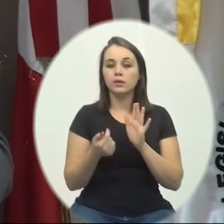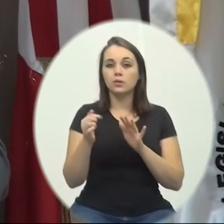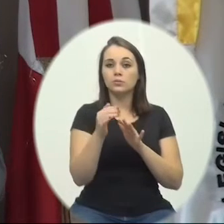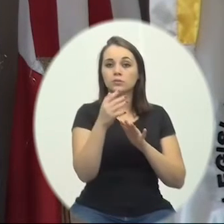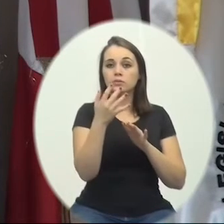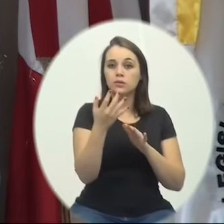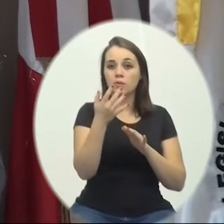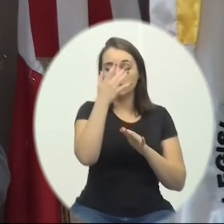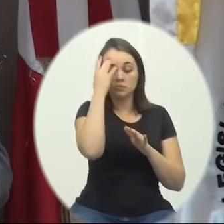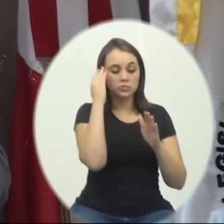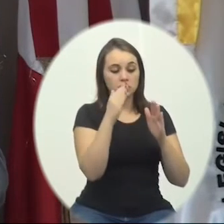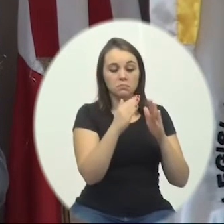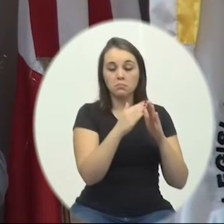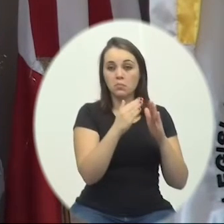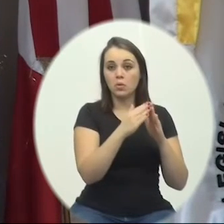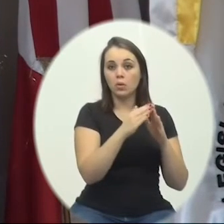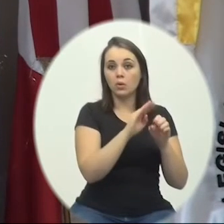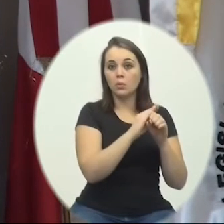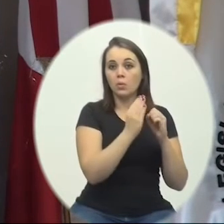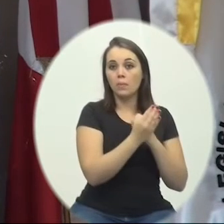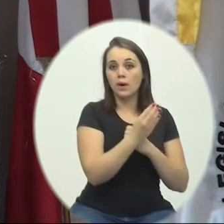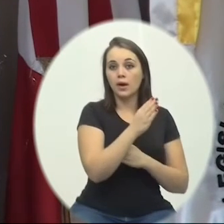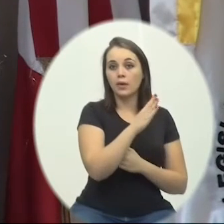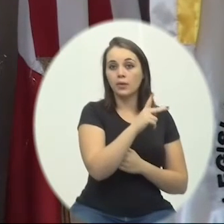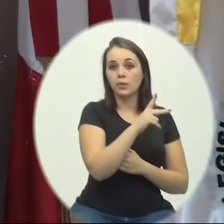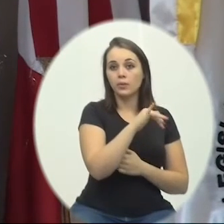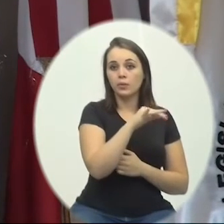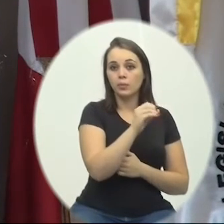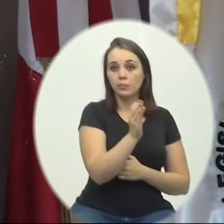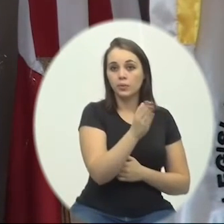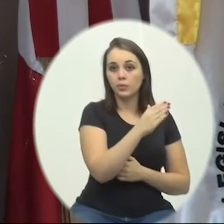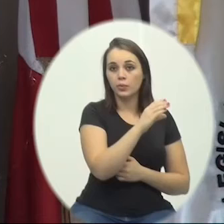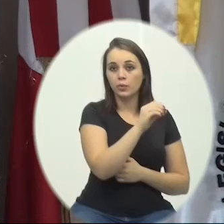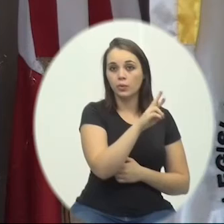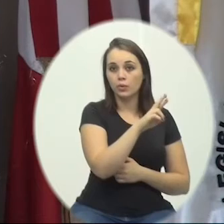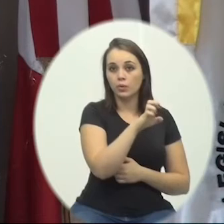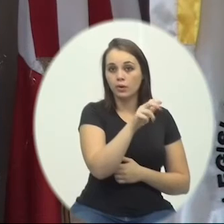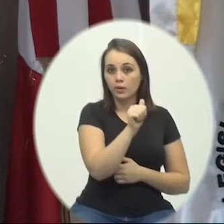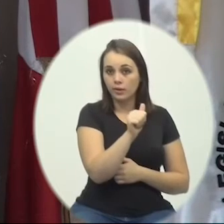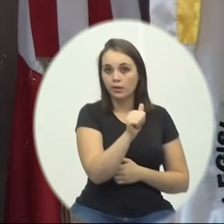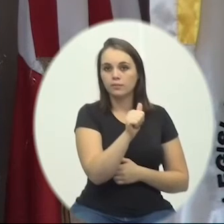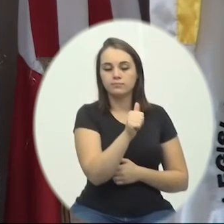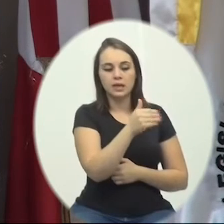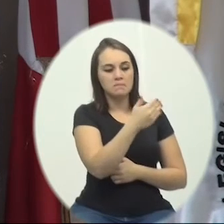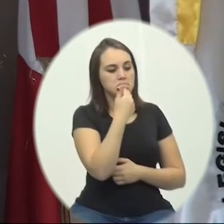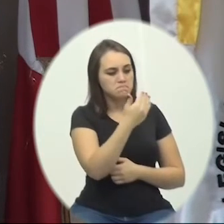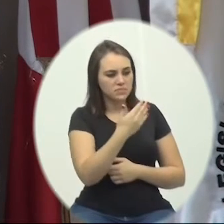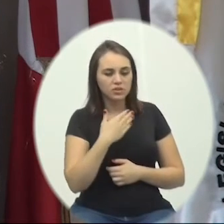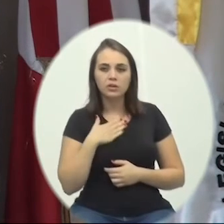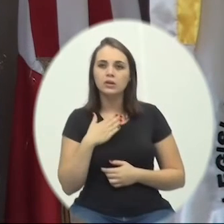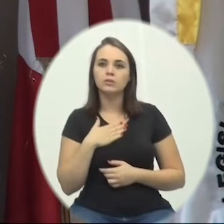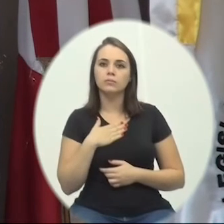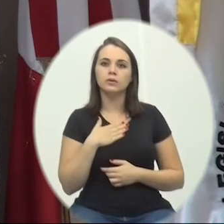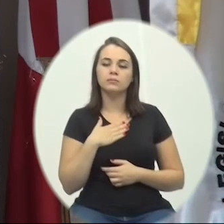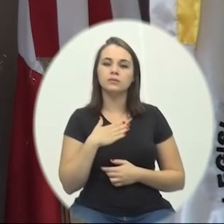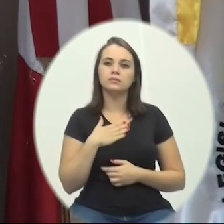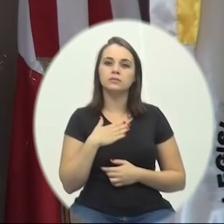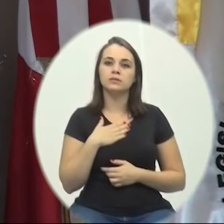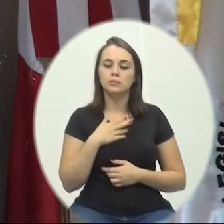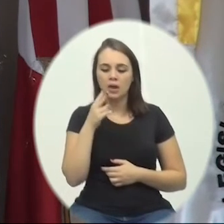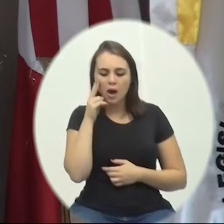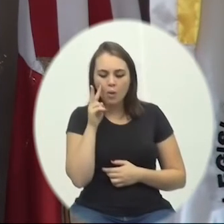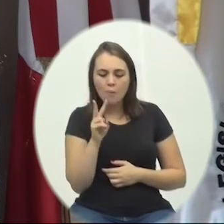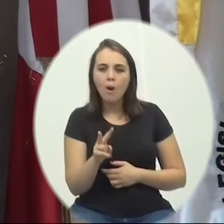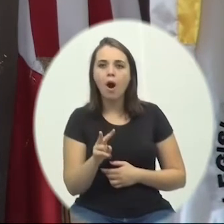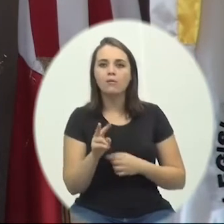por moradores do residencial Monselice. É um pedido especial do síndico Pedro Paulo Bernardo